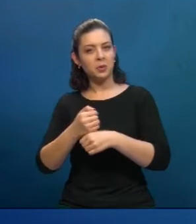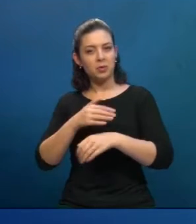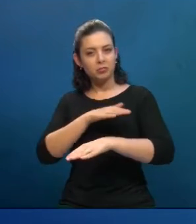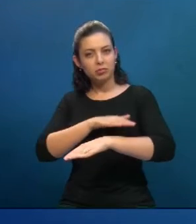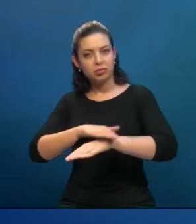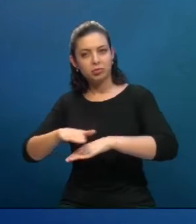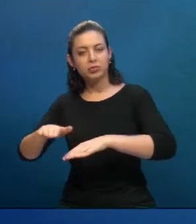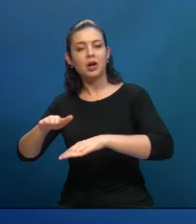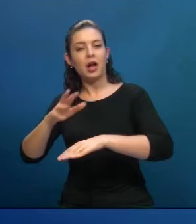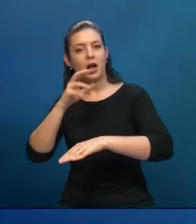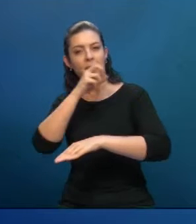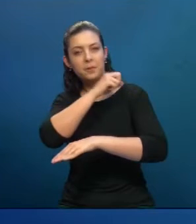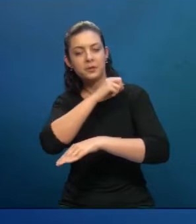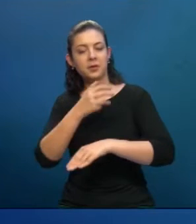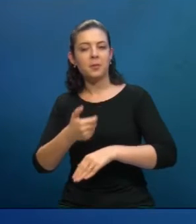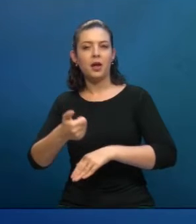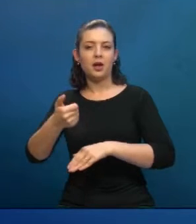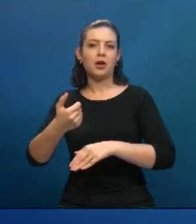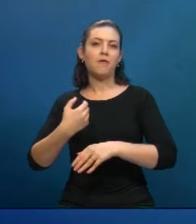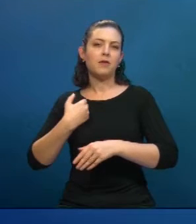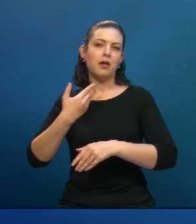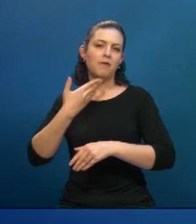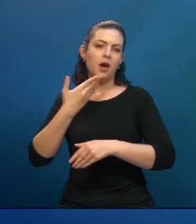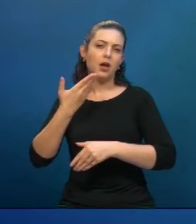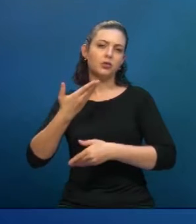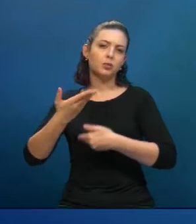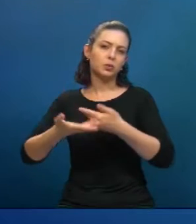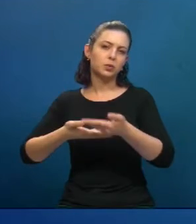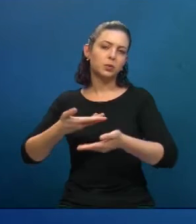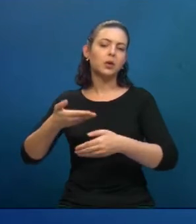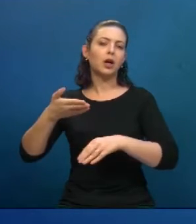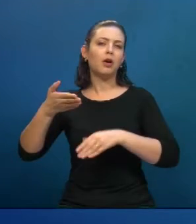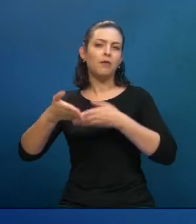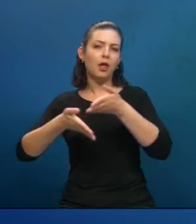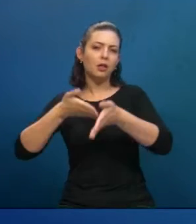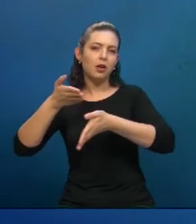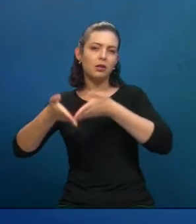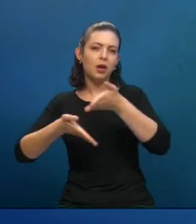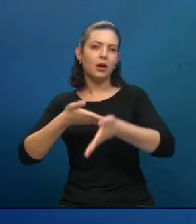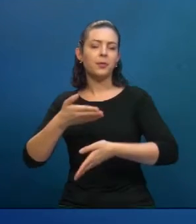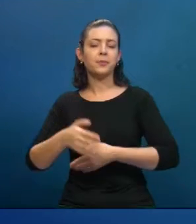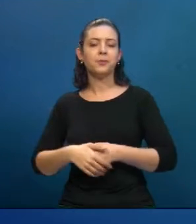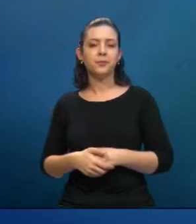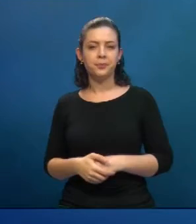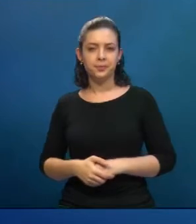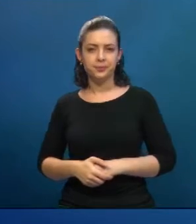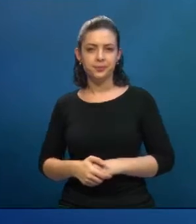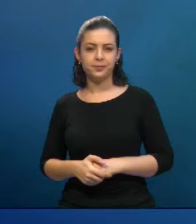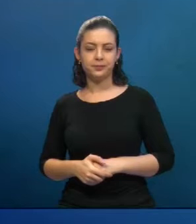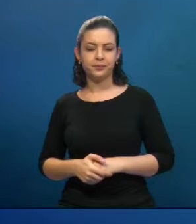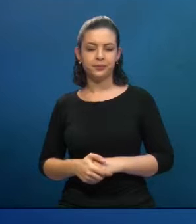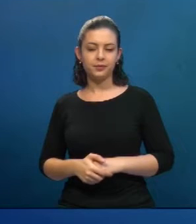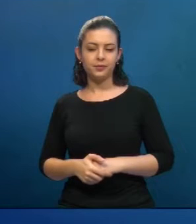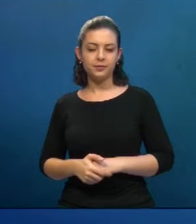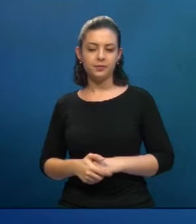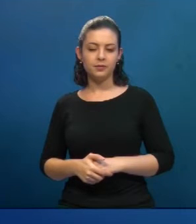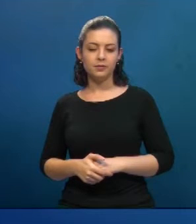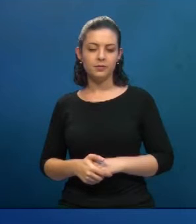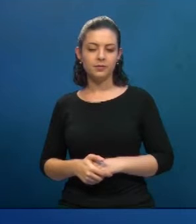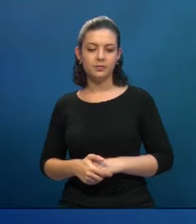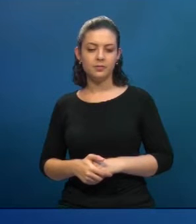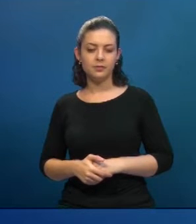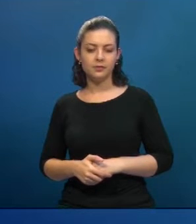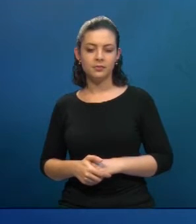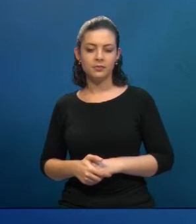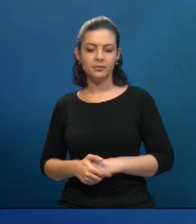sem dúvida vai melhorar bastante e aí com isso também melhora a qualidade de vida das pessoas daquela região